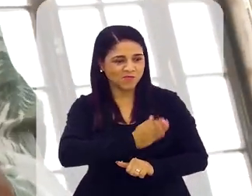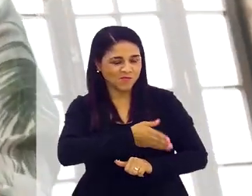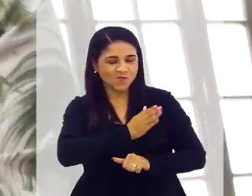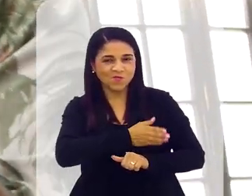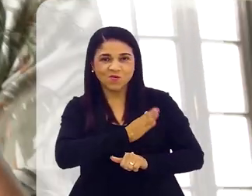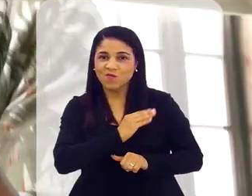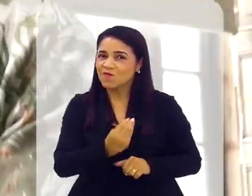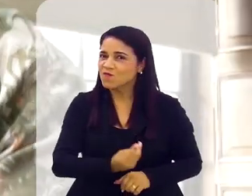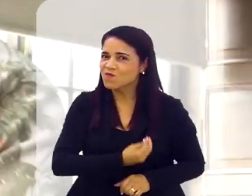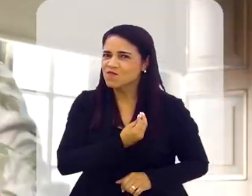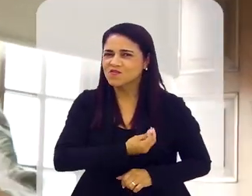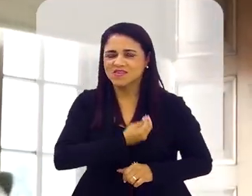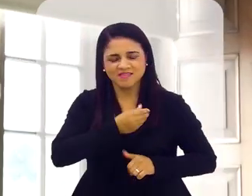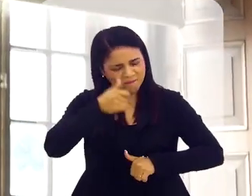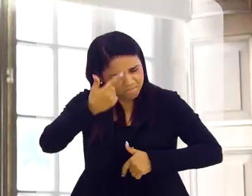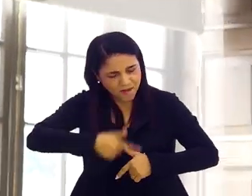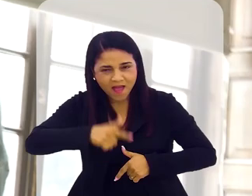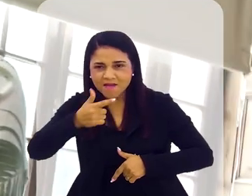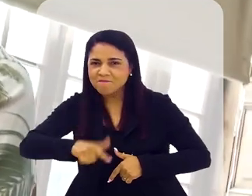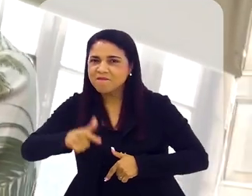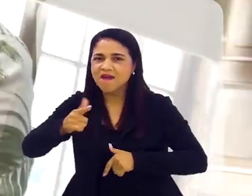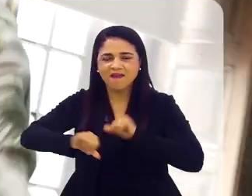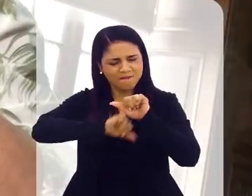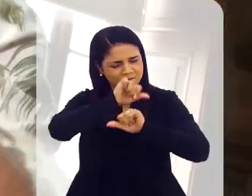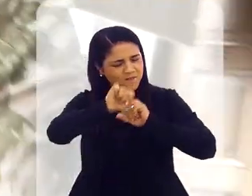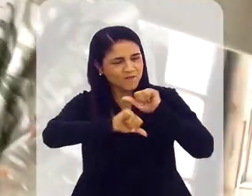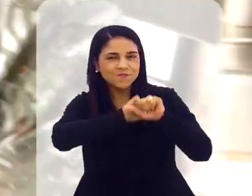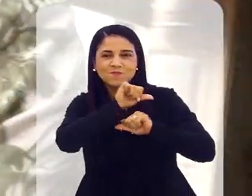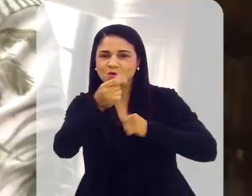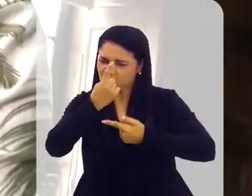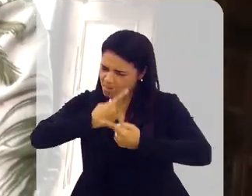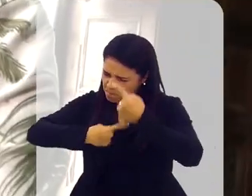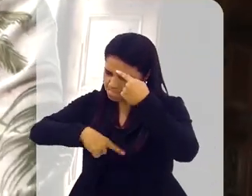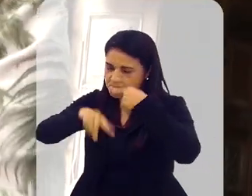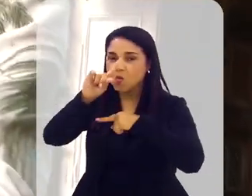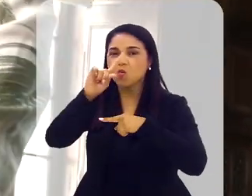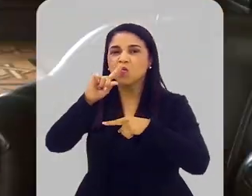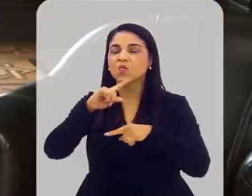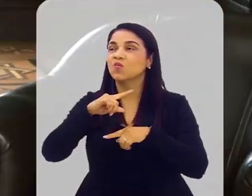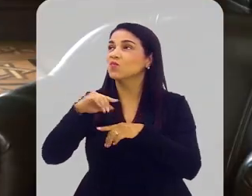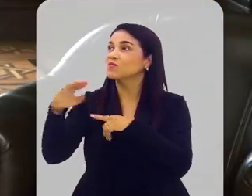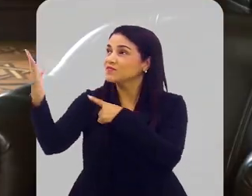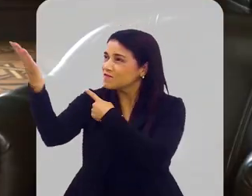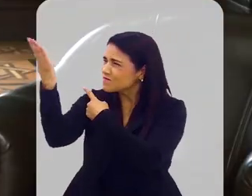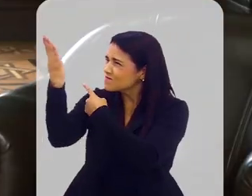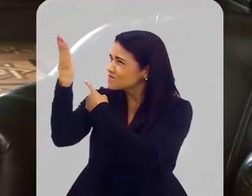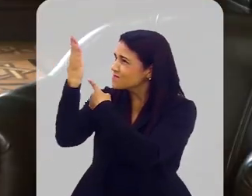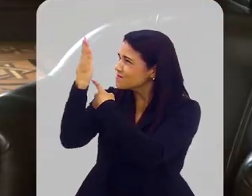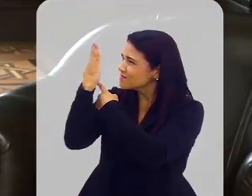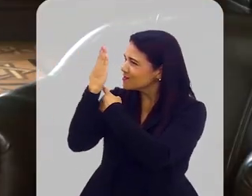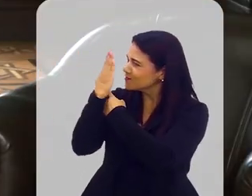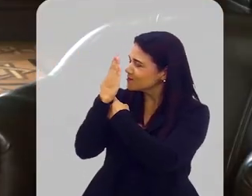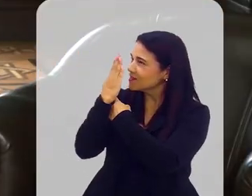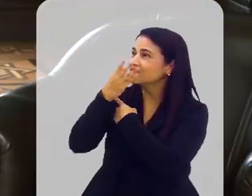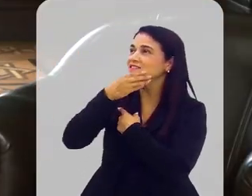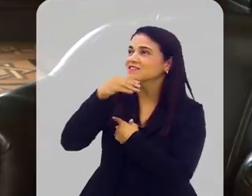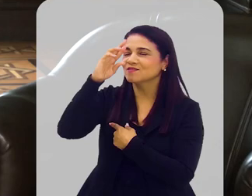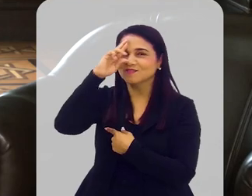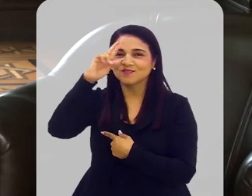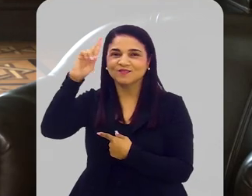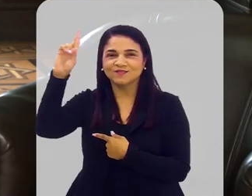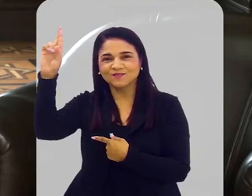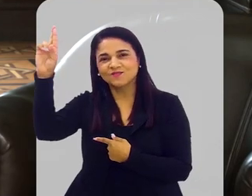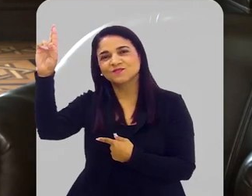meu coração mais e mais, mais e mais. Vem, vem